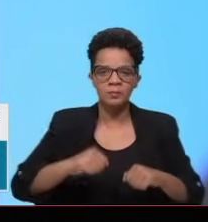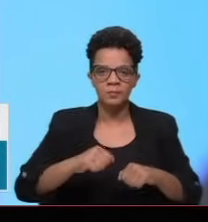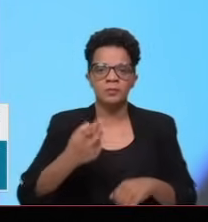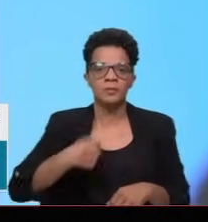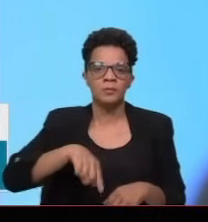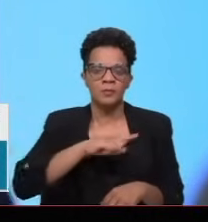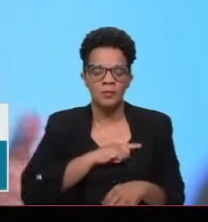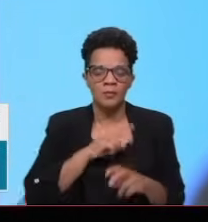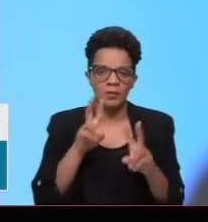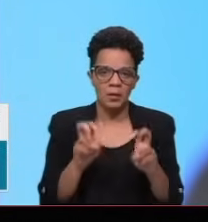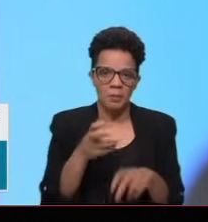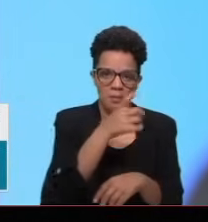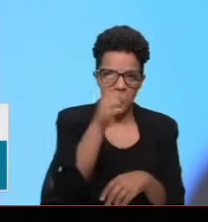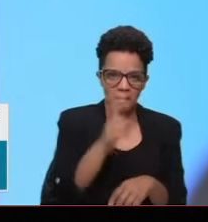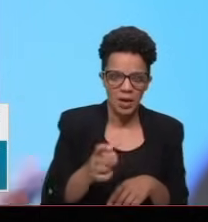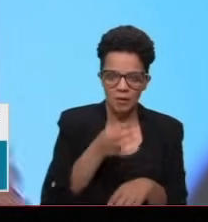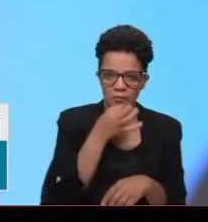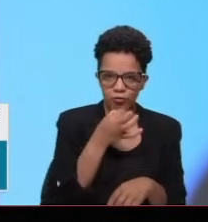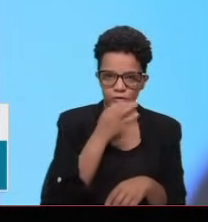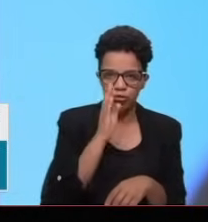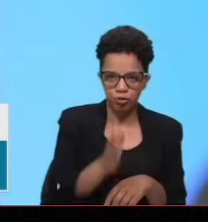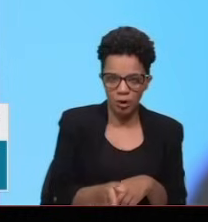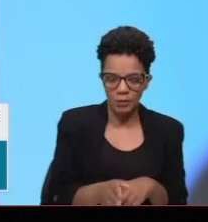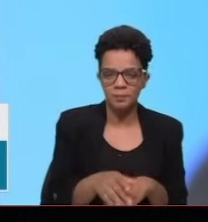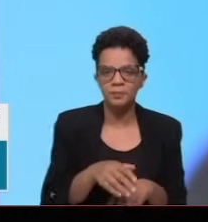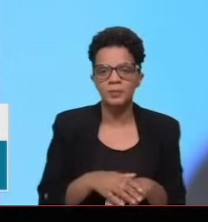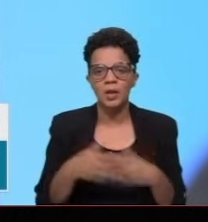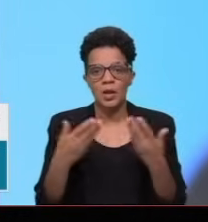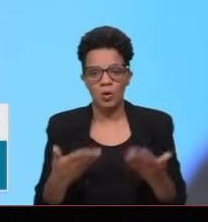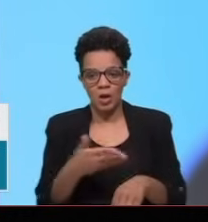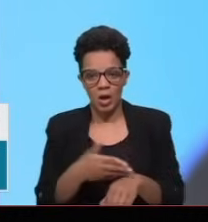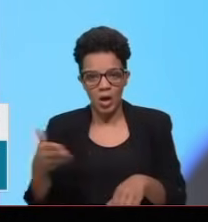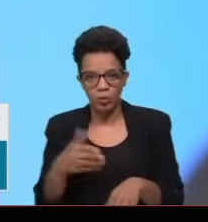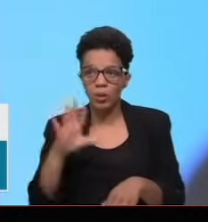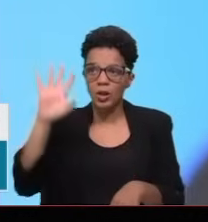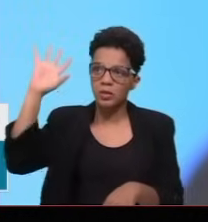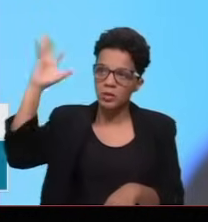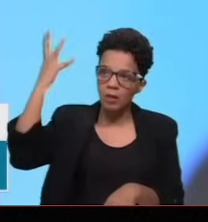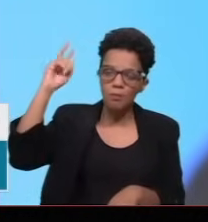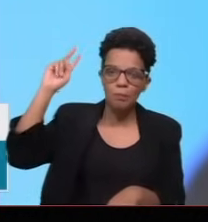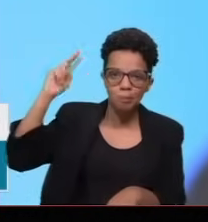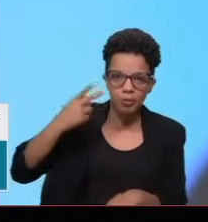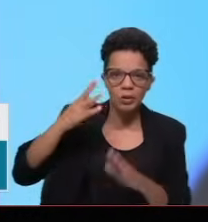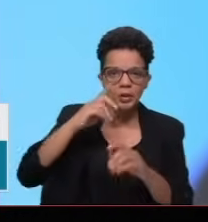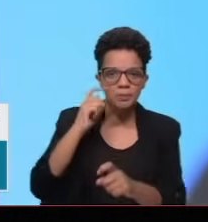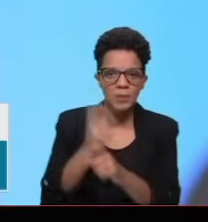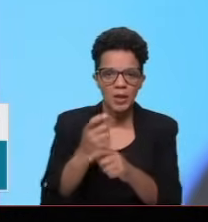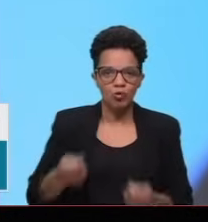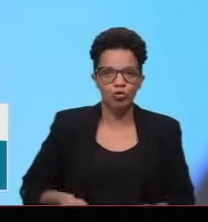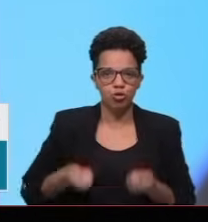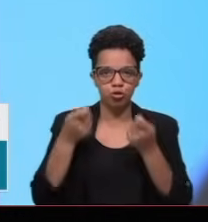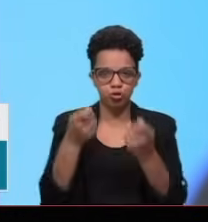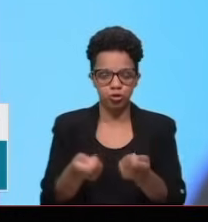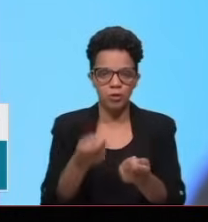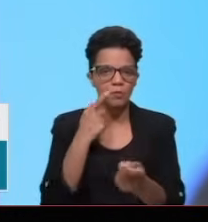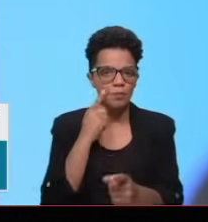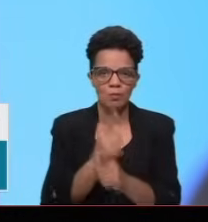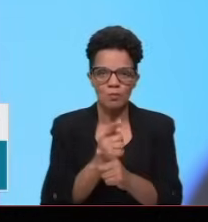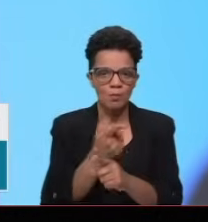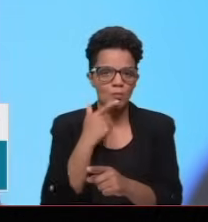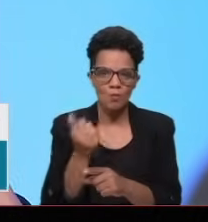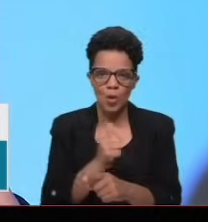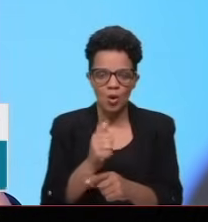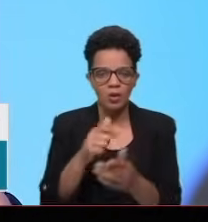lá das questões da Paz que aqui já discutimos um momento de crise climática que exige um investimento que não pode conviver com estes